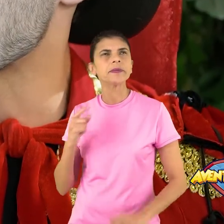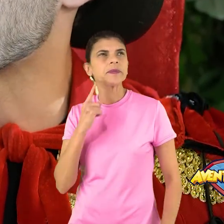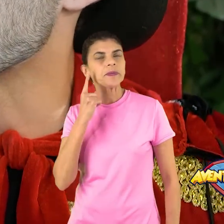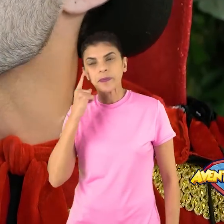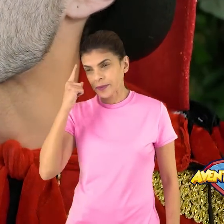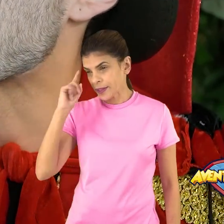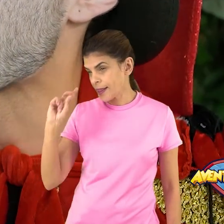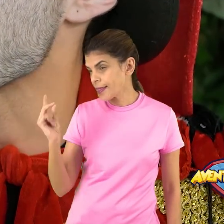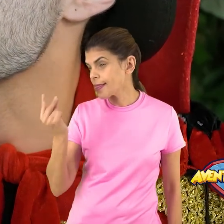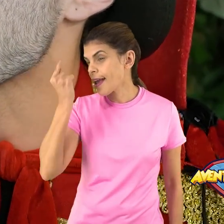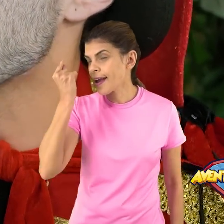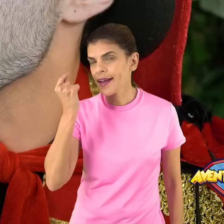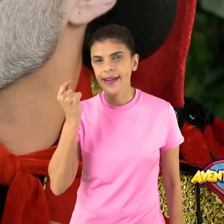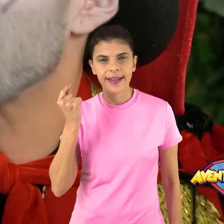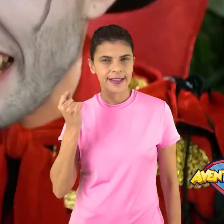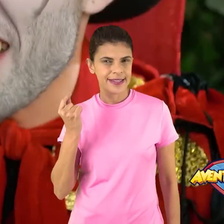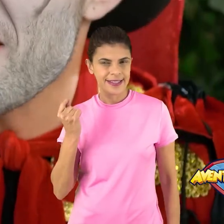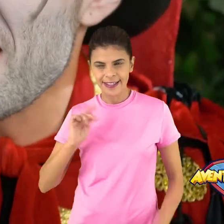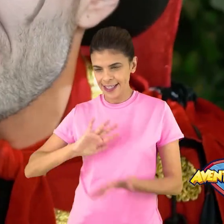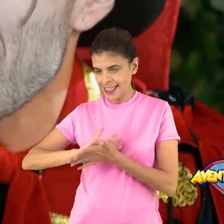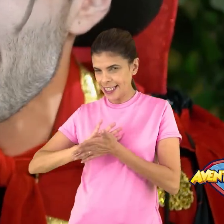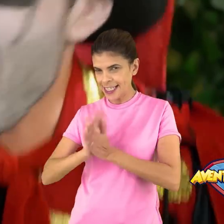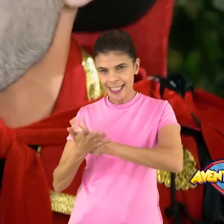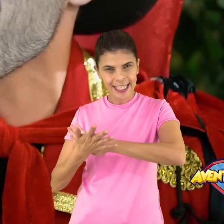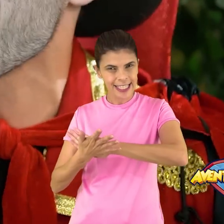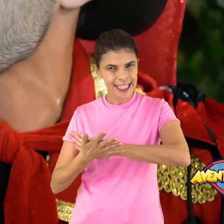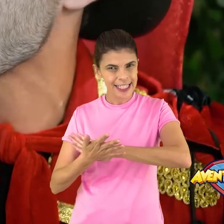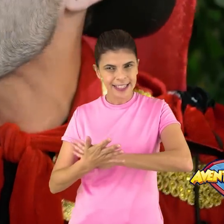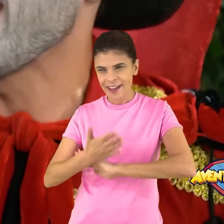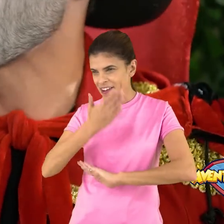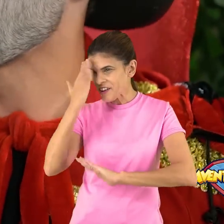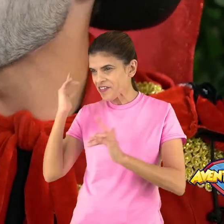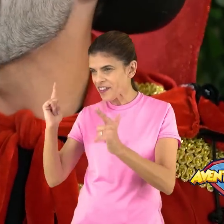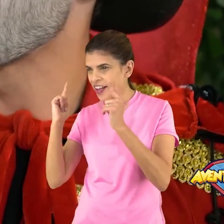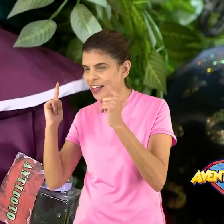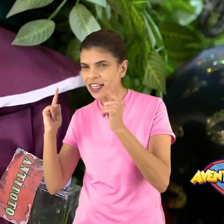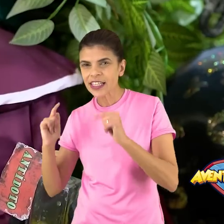eu acabei tendo uma ideia pra derrotar os aventureiros!